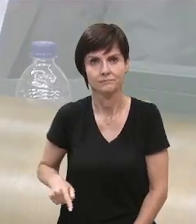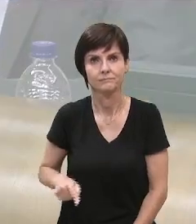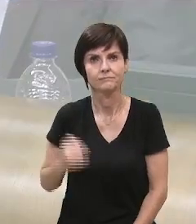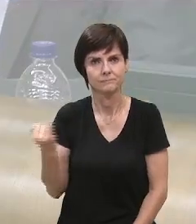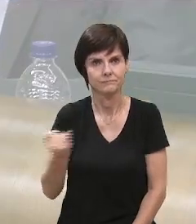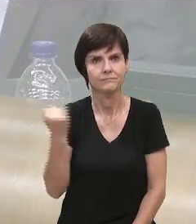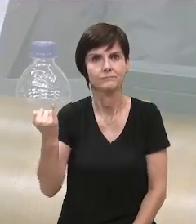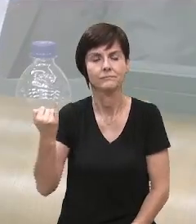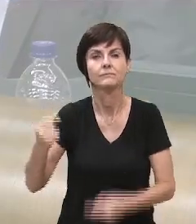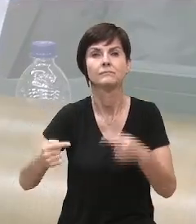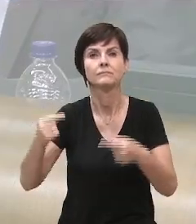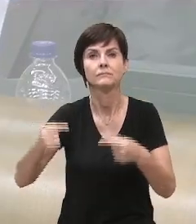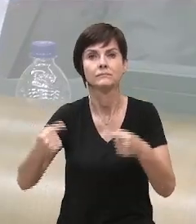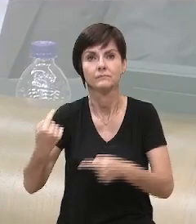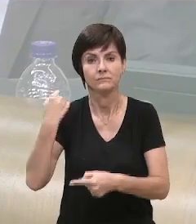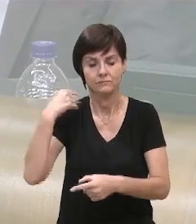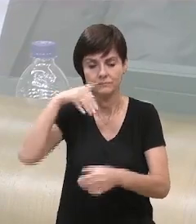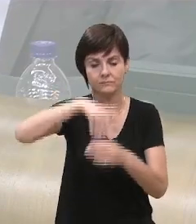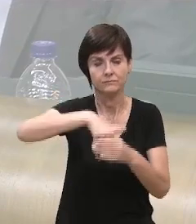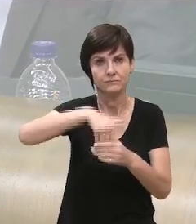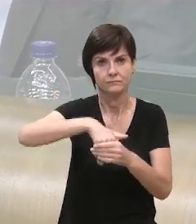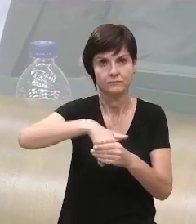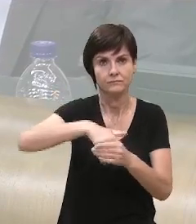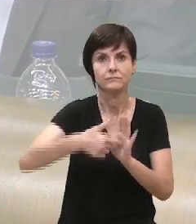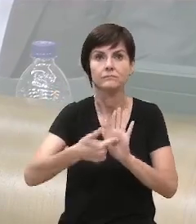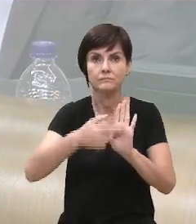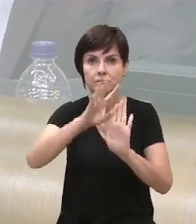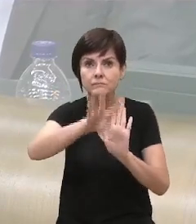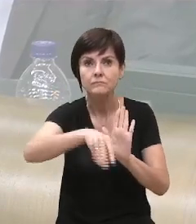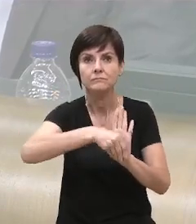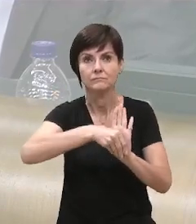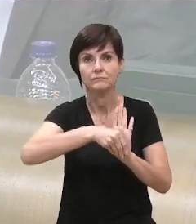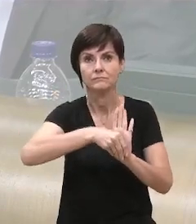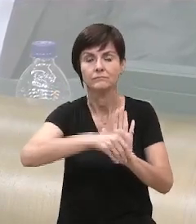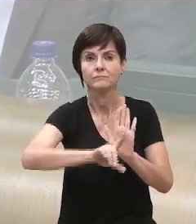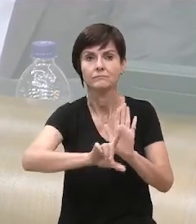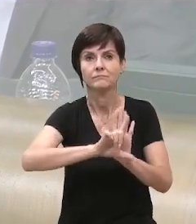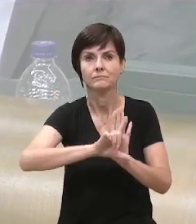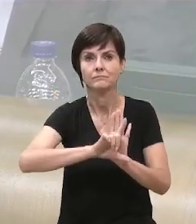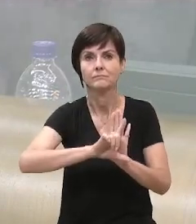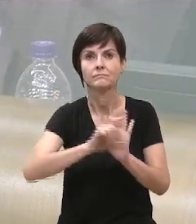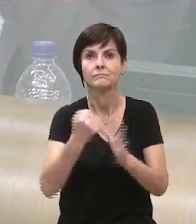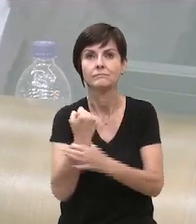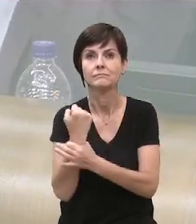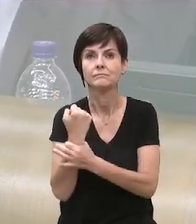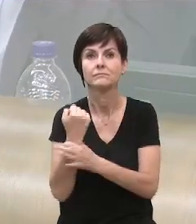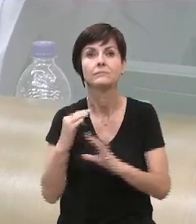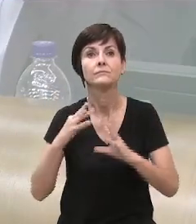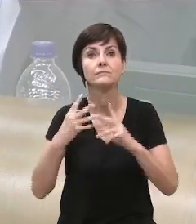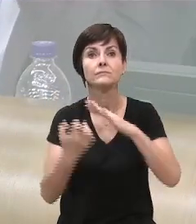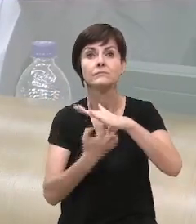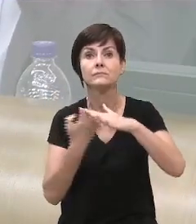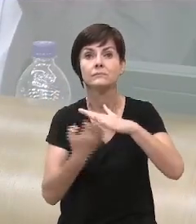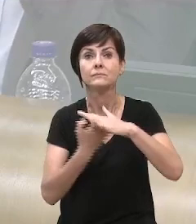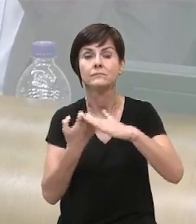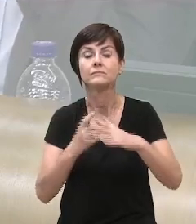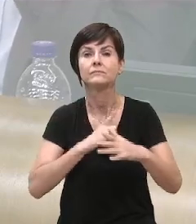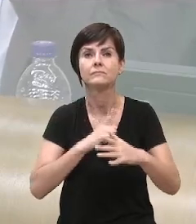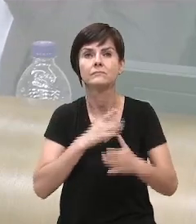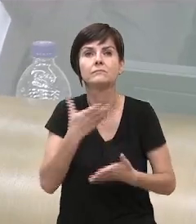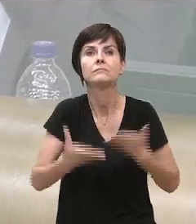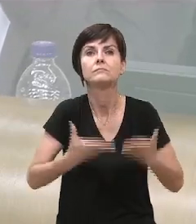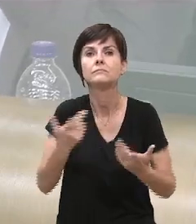No debate lá, quando nós votamos a legislação, eu apresentei emenda, inclusive, na lei, para garantir que todas as empresas tenham o mesmo tratamento, né,